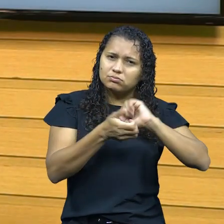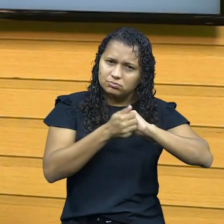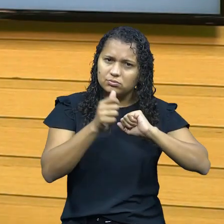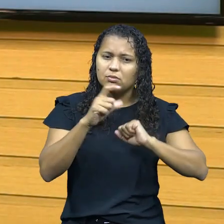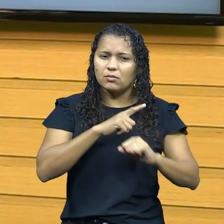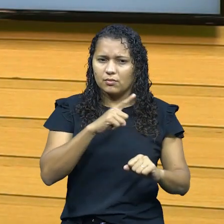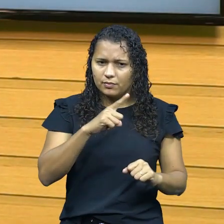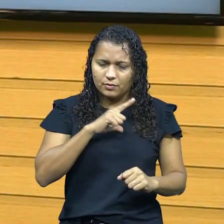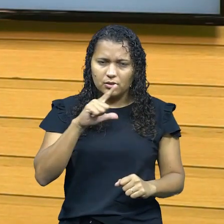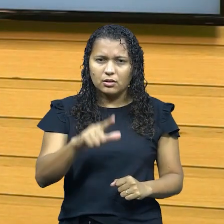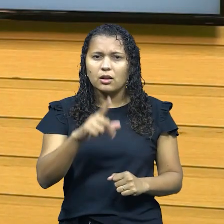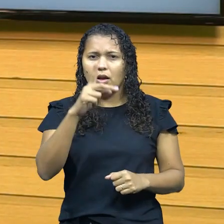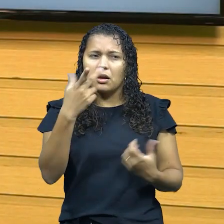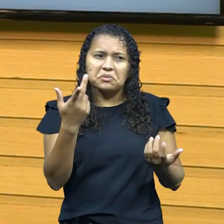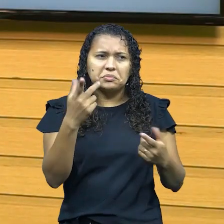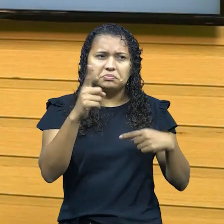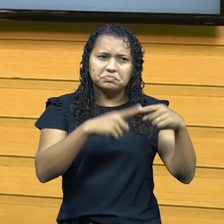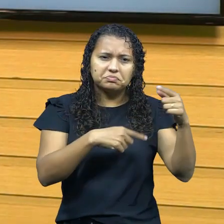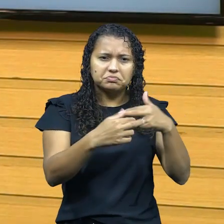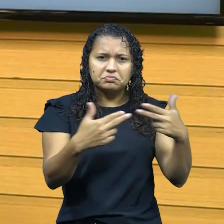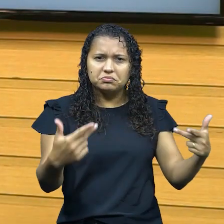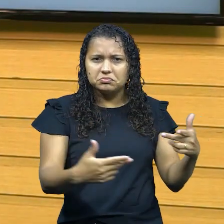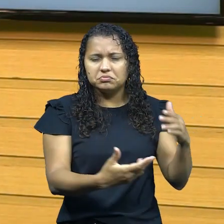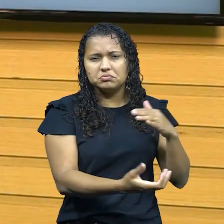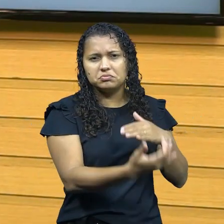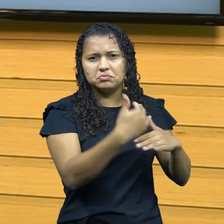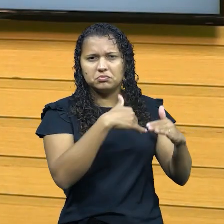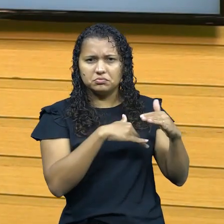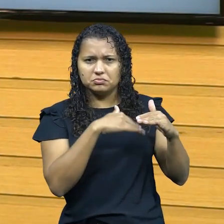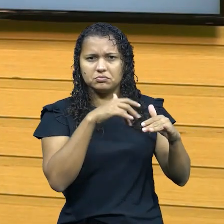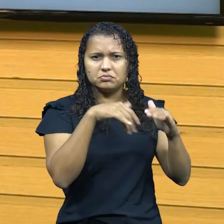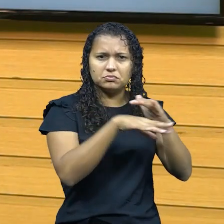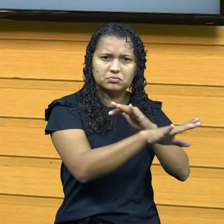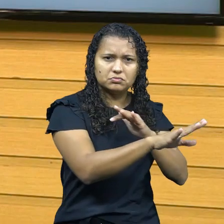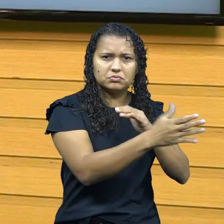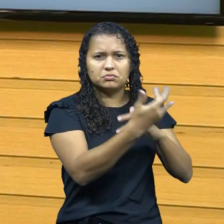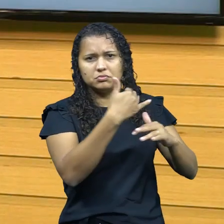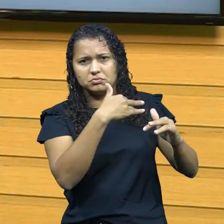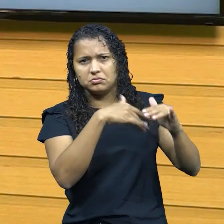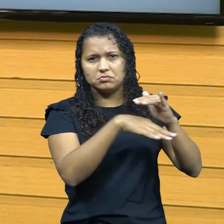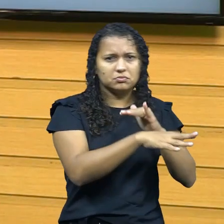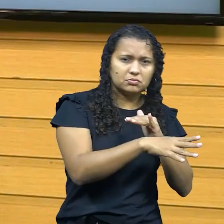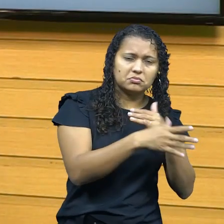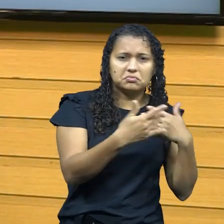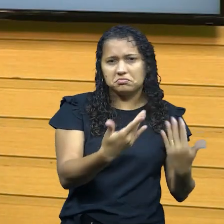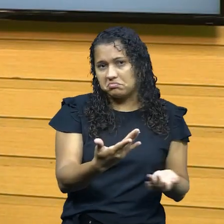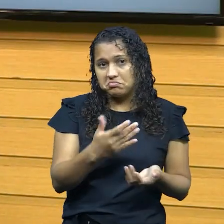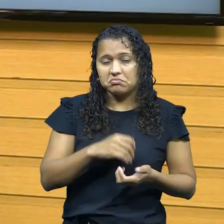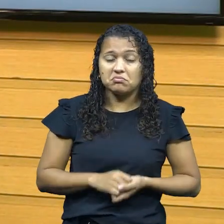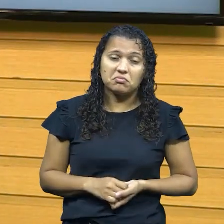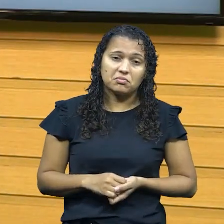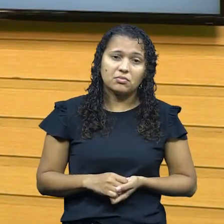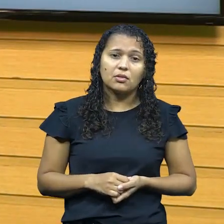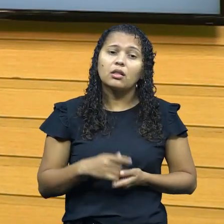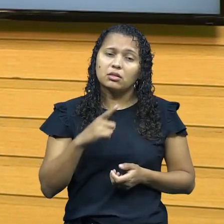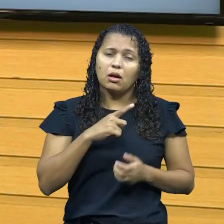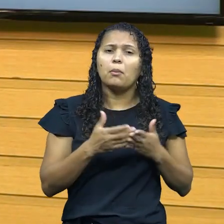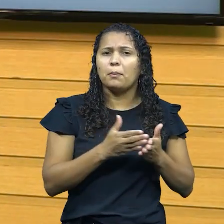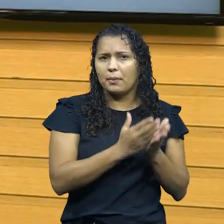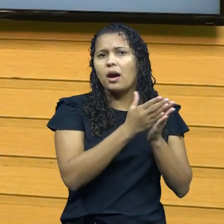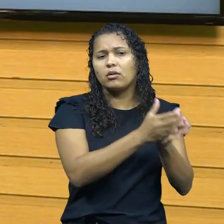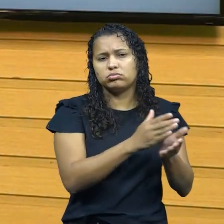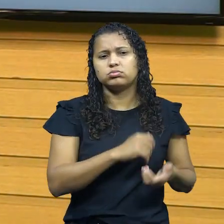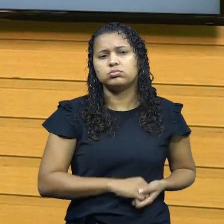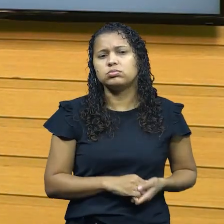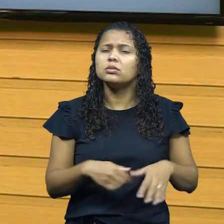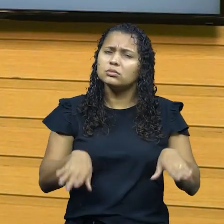ao recebimento, ou seja, ao embarque e o desembarque de mercadorias, provindas de uma embarcação, né?